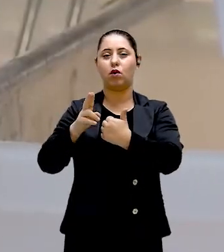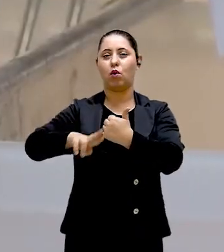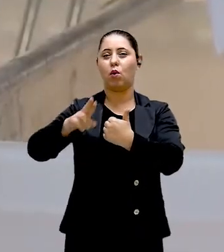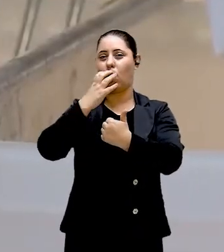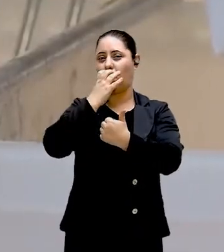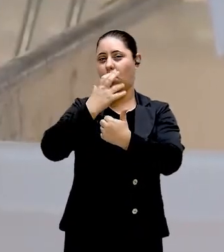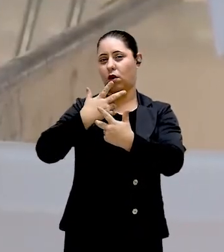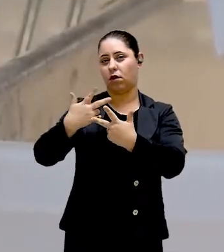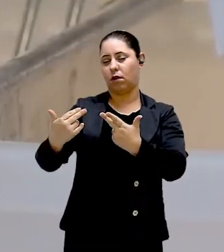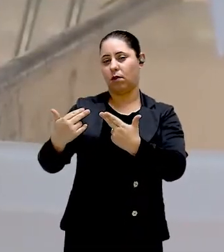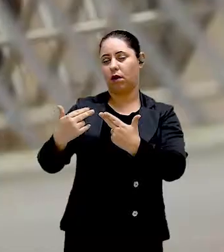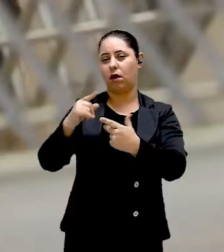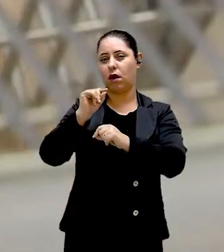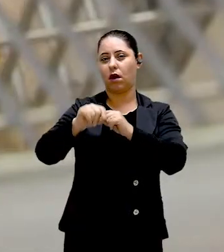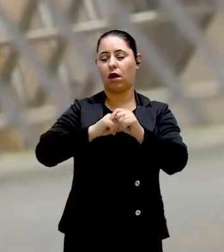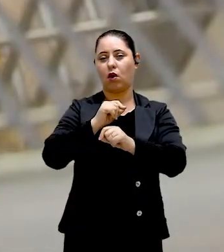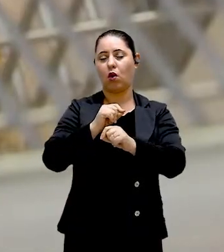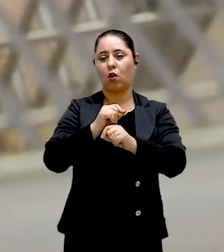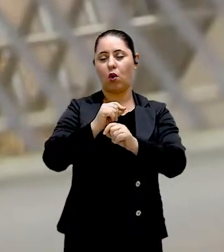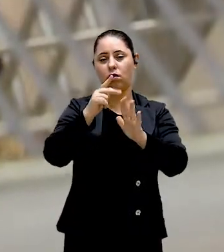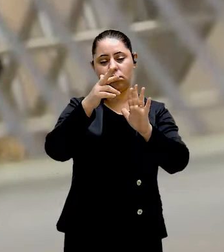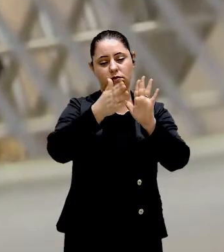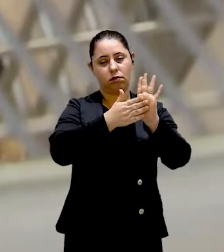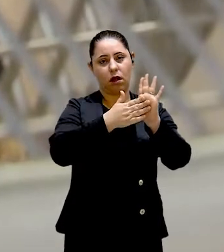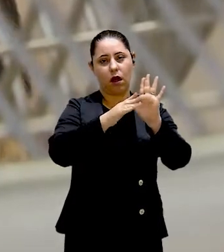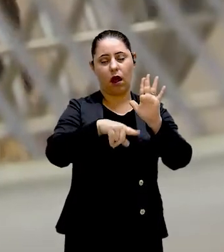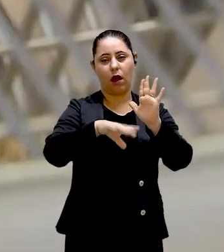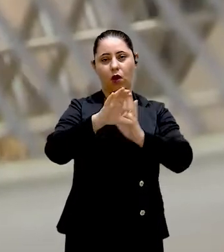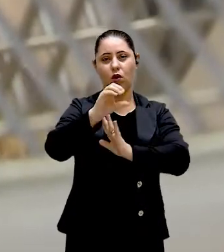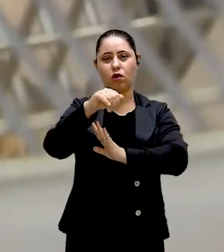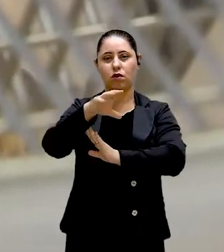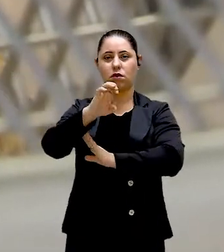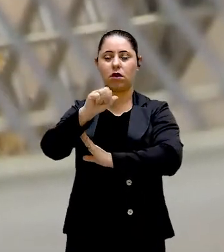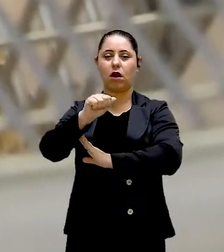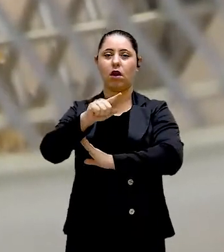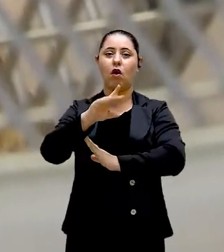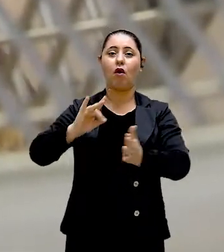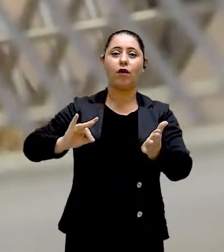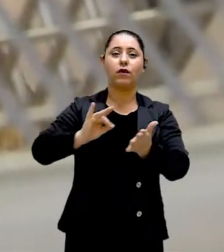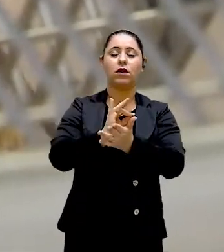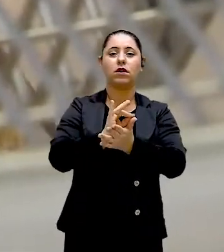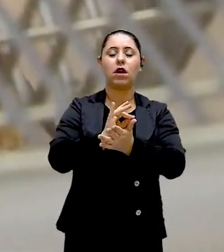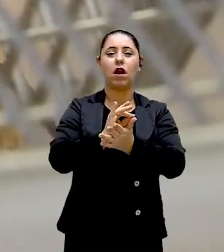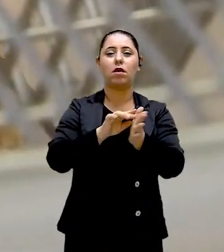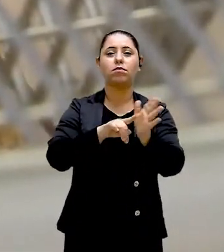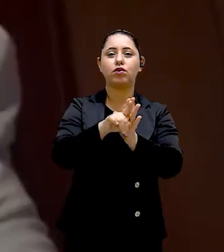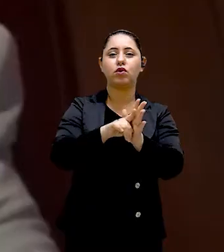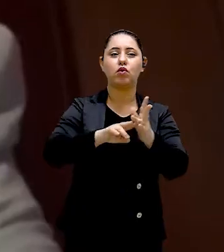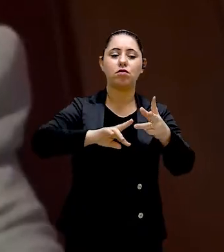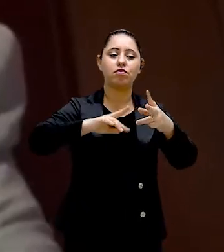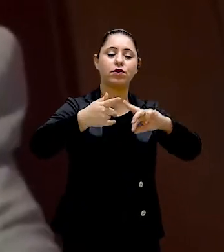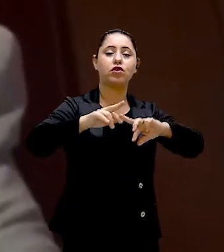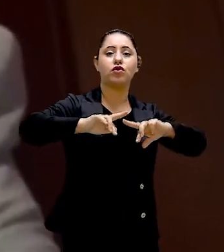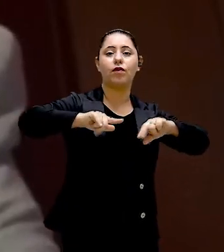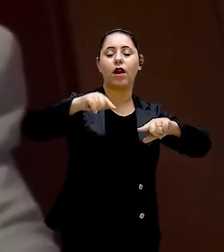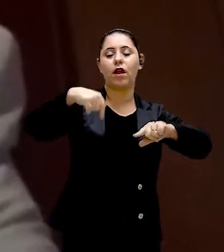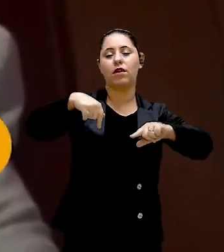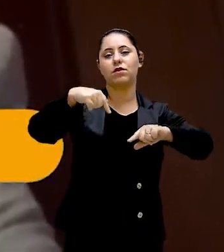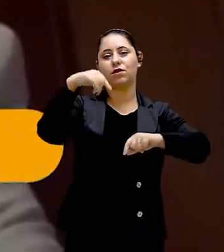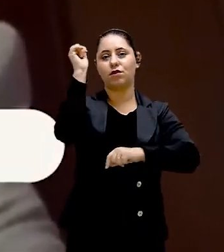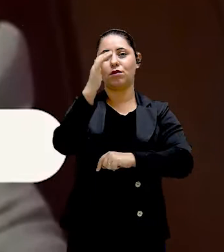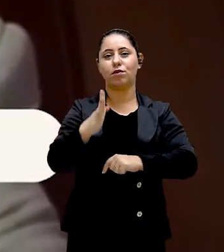das competências do CONSEA é oficializar os métodos alternativos aqui no Brasil. E junto